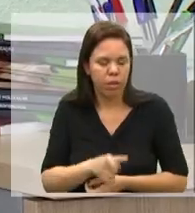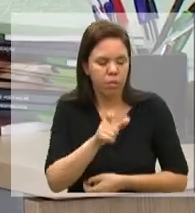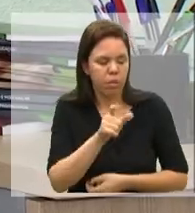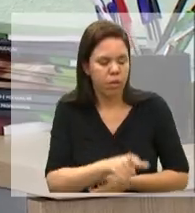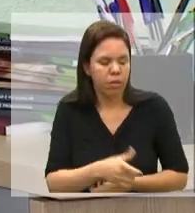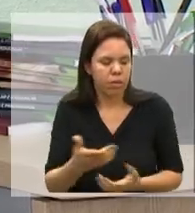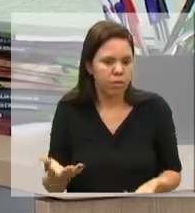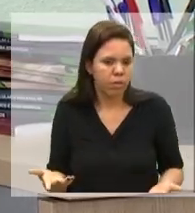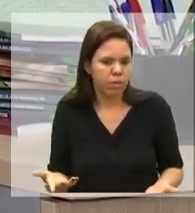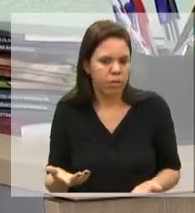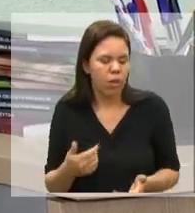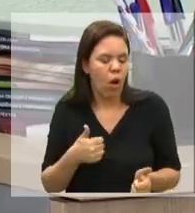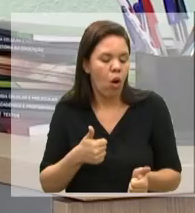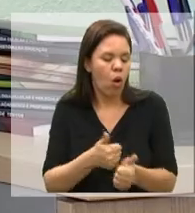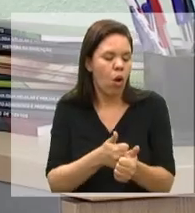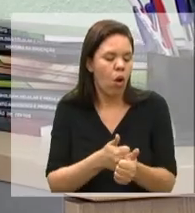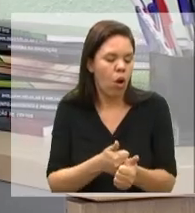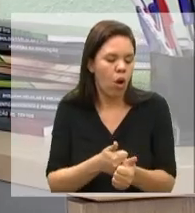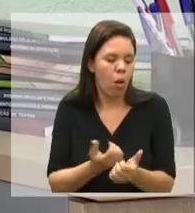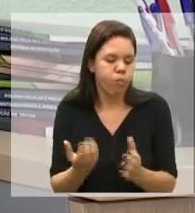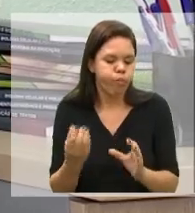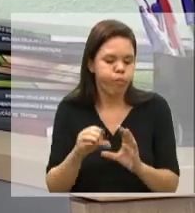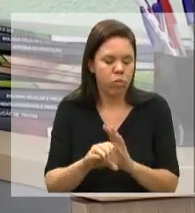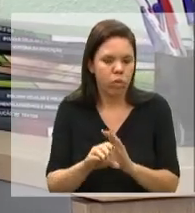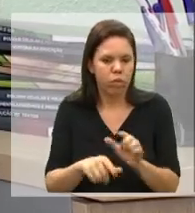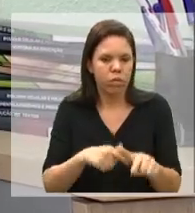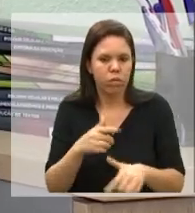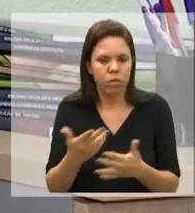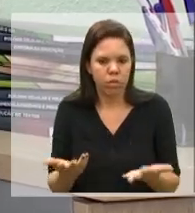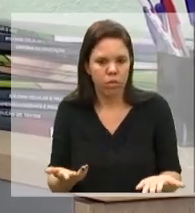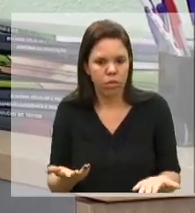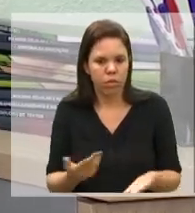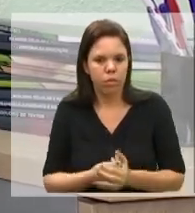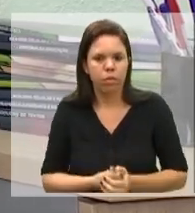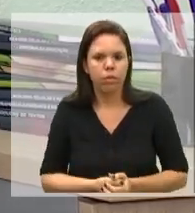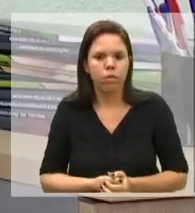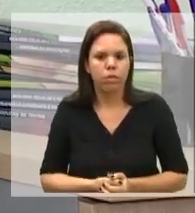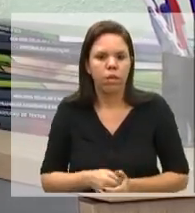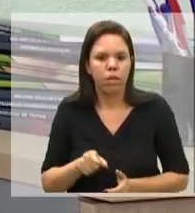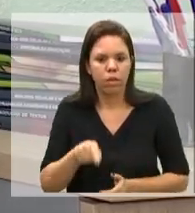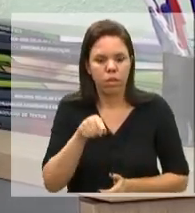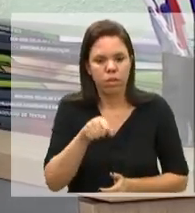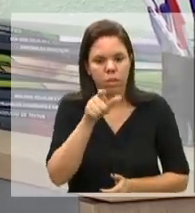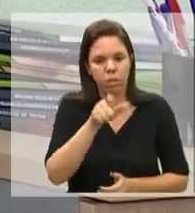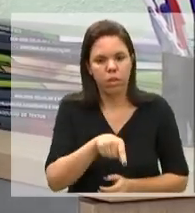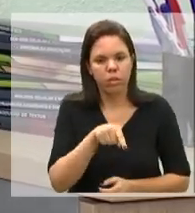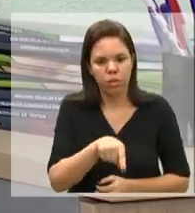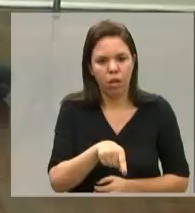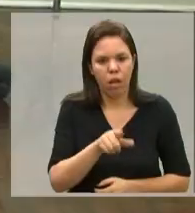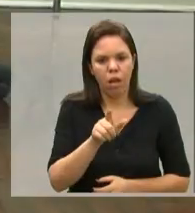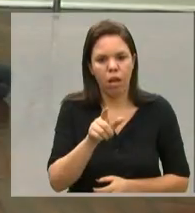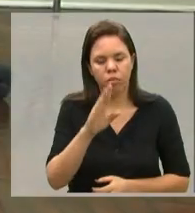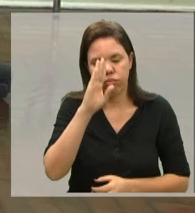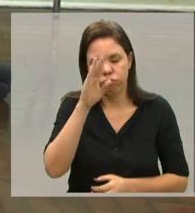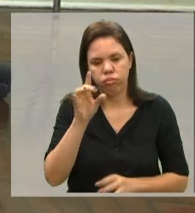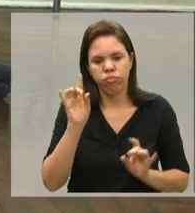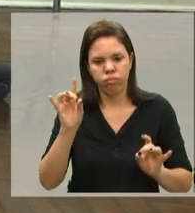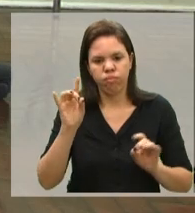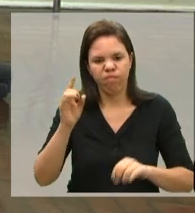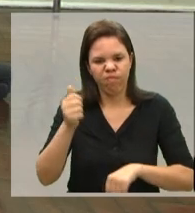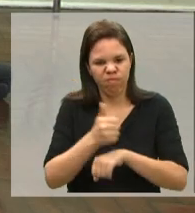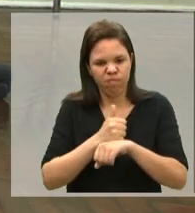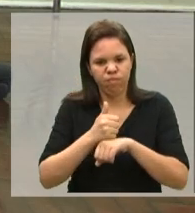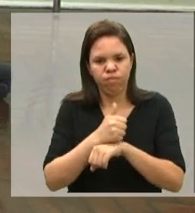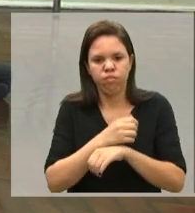ele está acompanhando as postagens, os trabalhos, enfim. Esse cara é o cara que vai contribuir